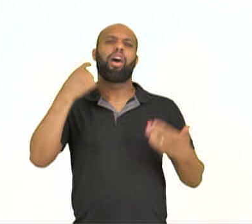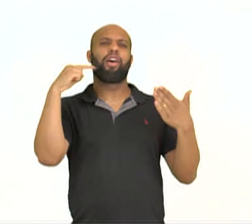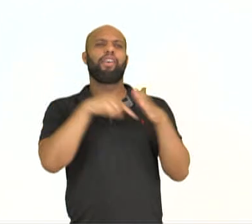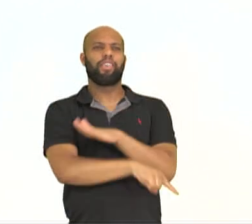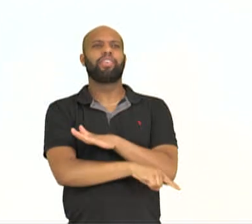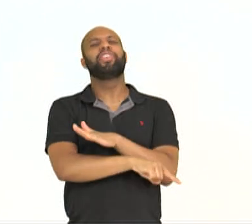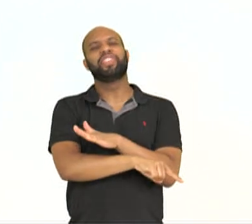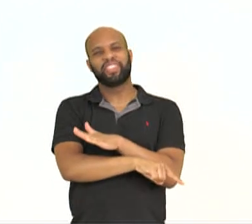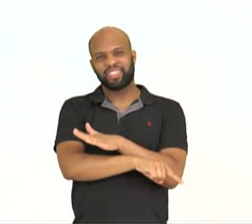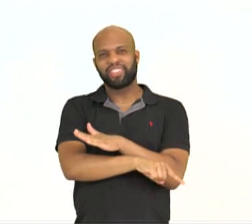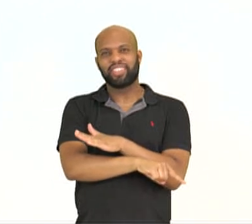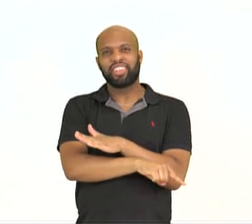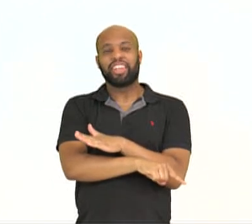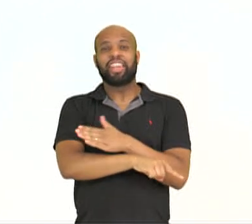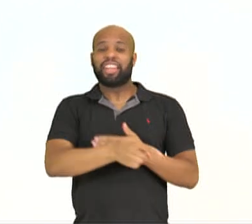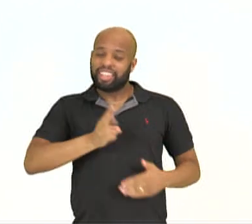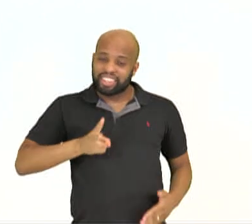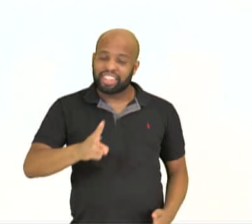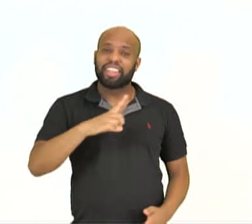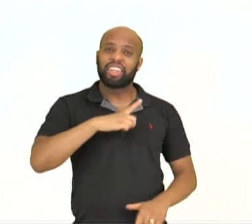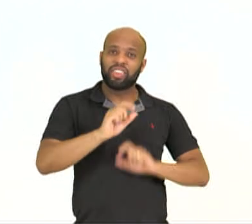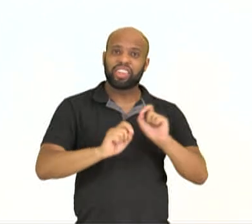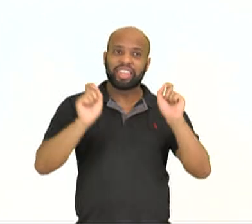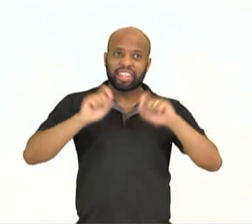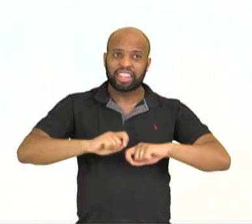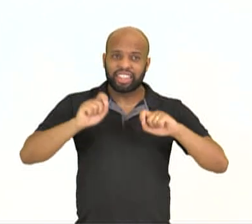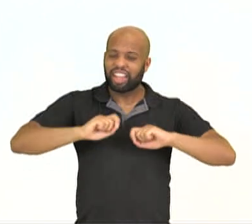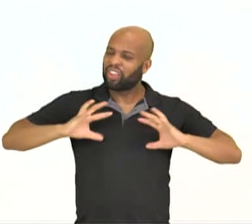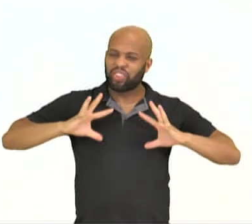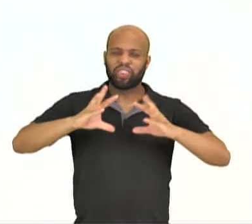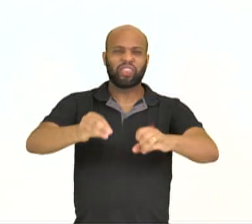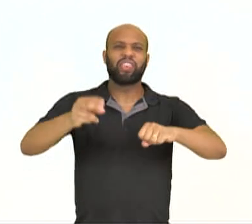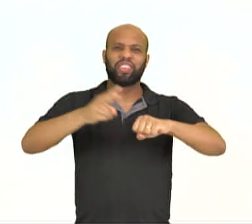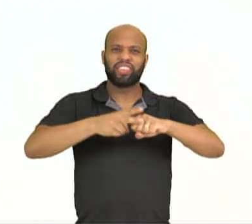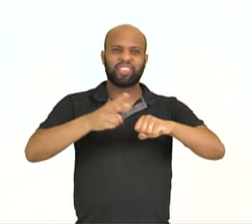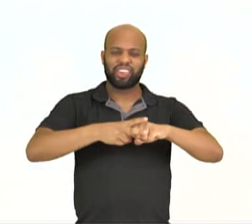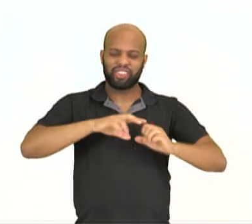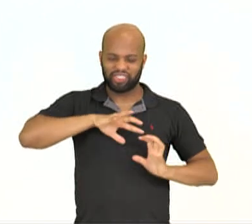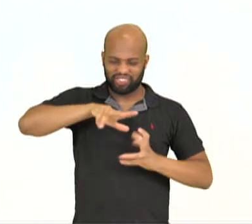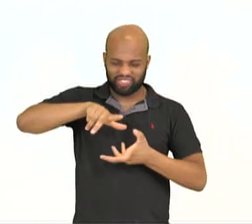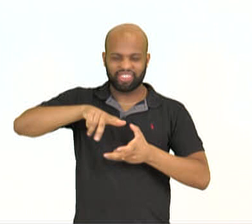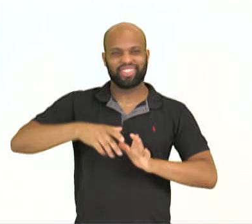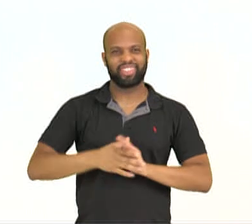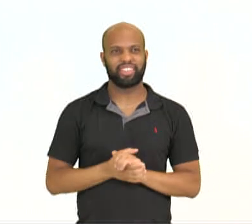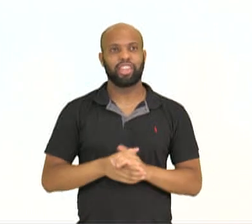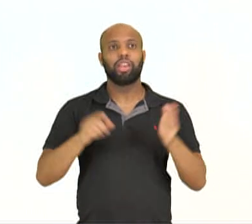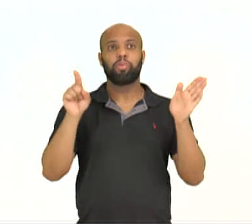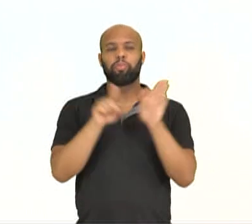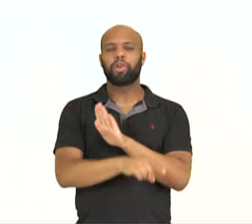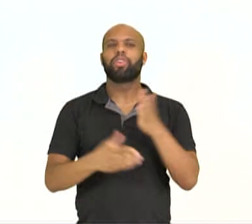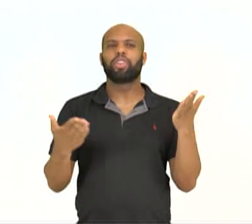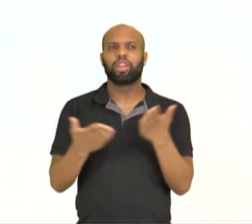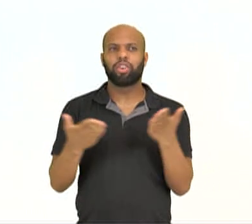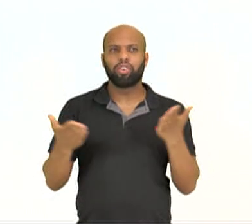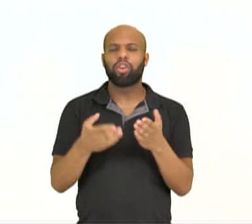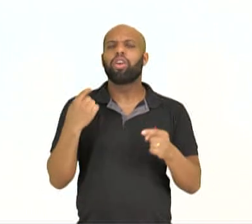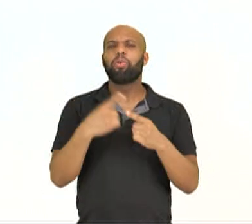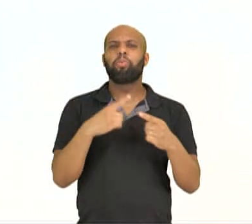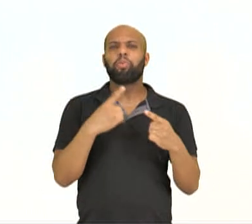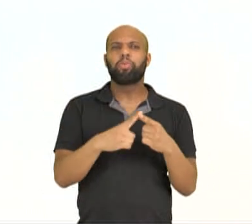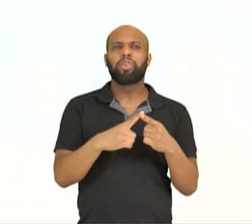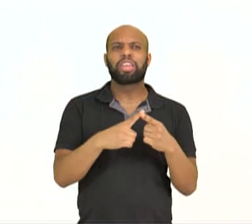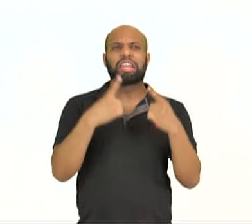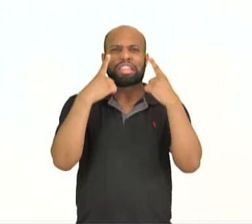profundo e nele sempre cabem, de vez, todos os verbos do mundo. Uma pergunta para vocês, pessoal. Por